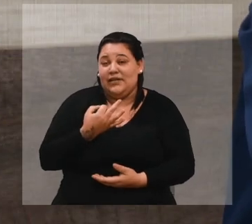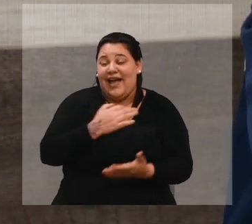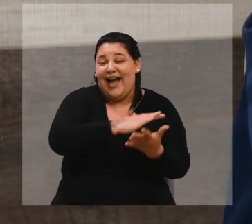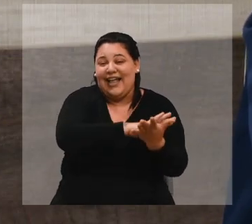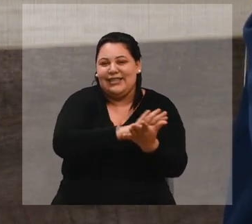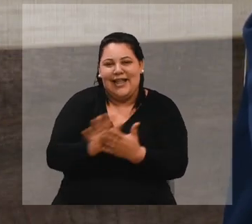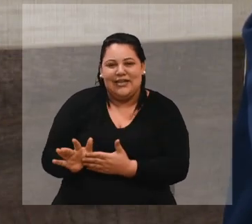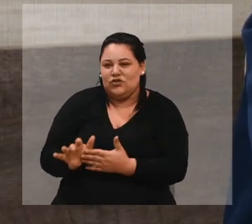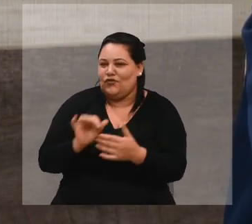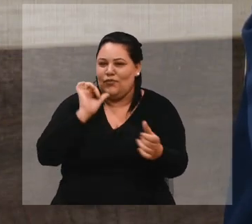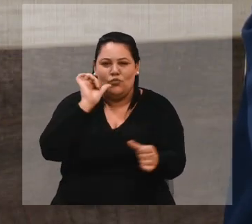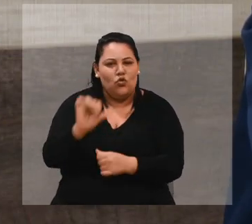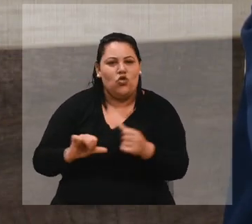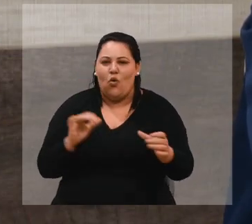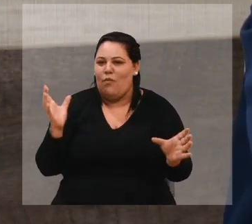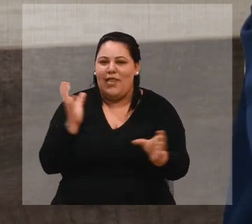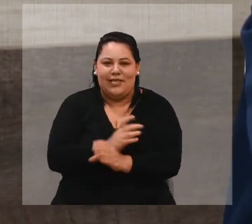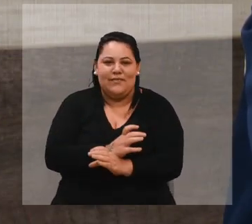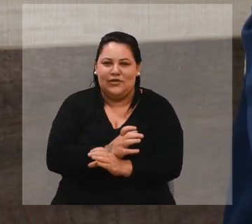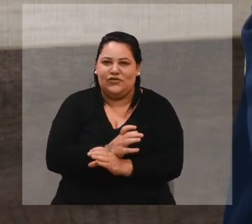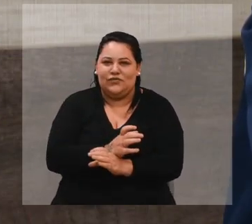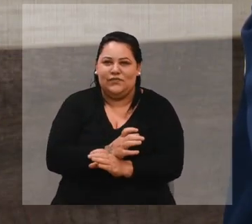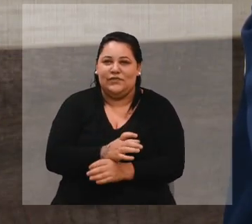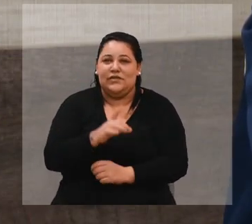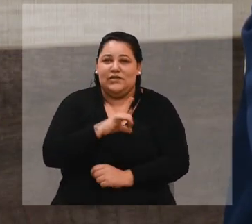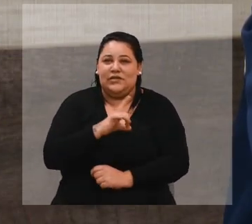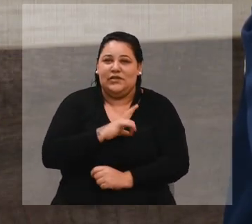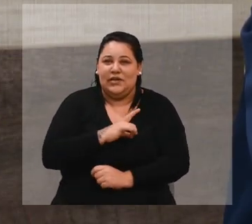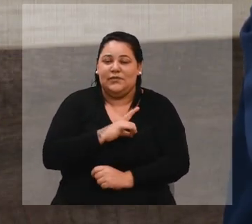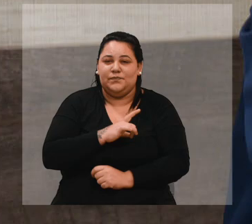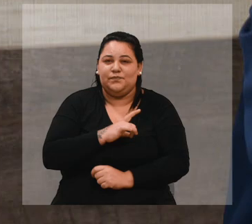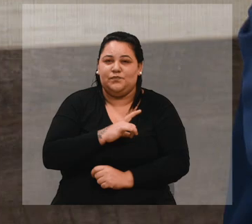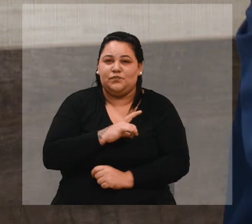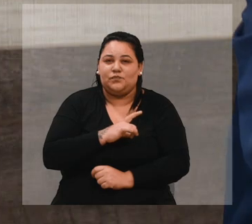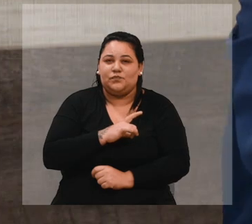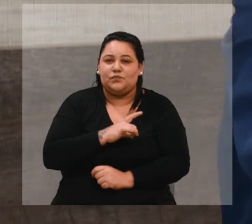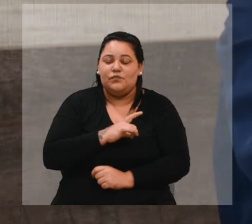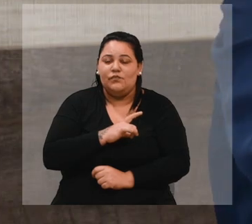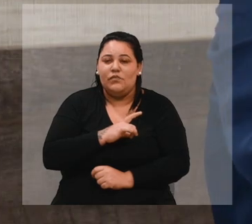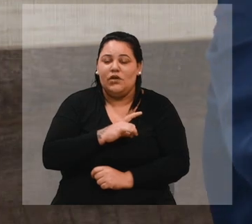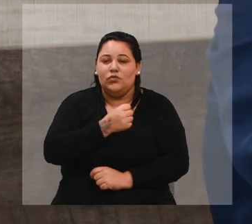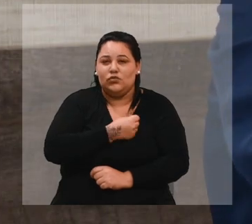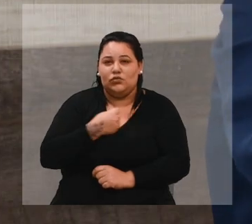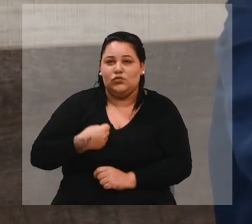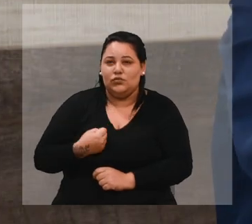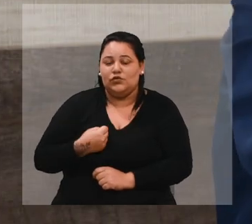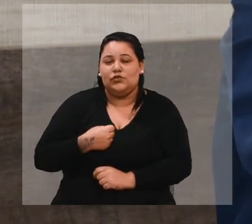cenário. Existe um livro chamado A Lógica do Cisne Negro, né?